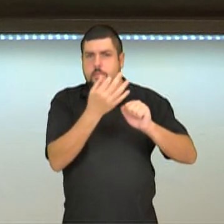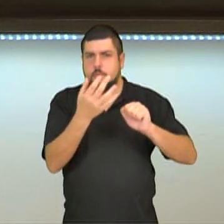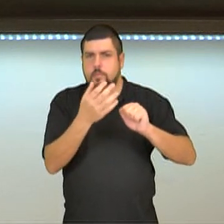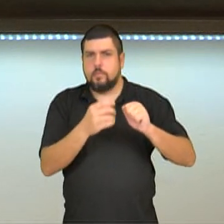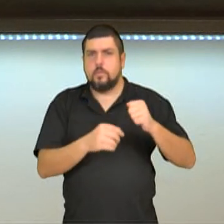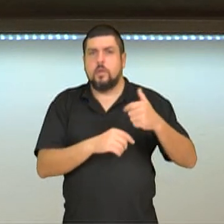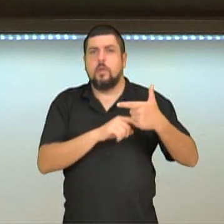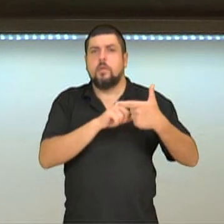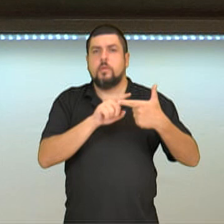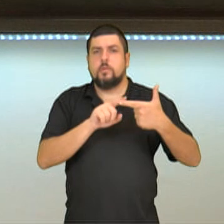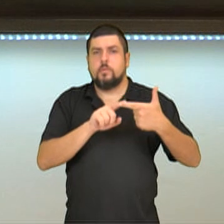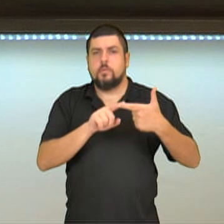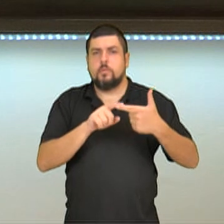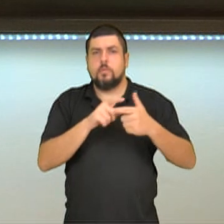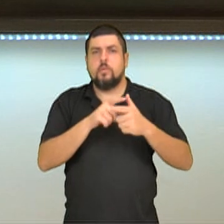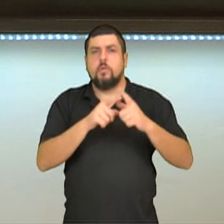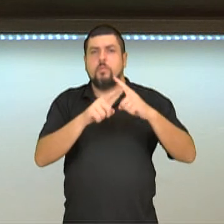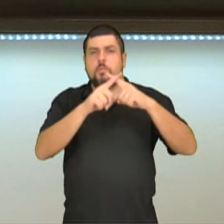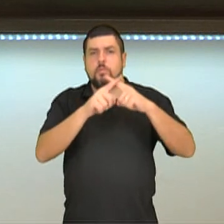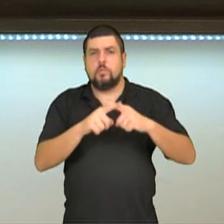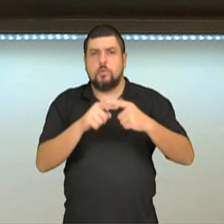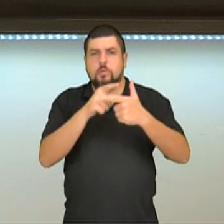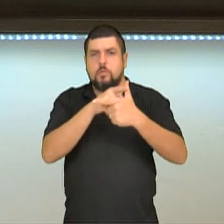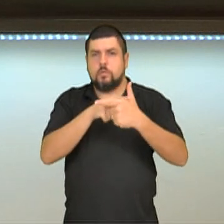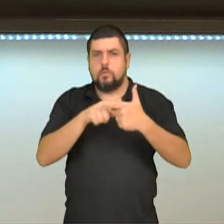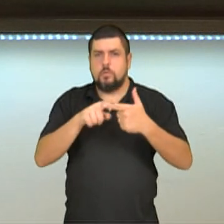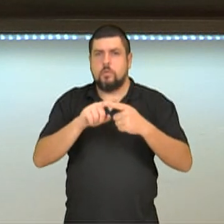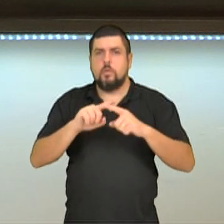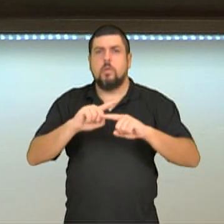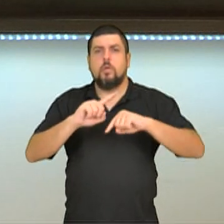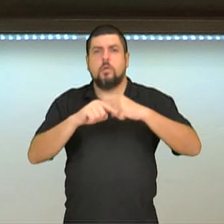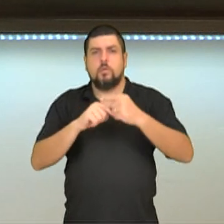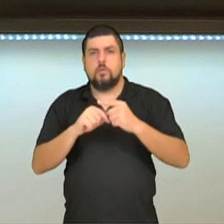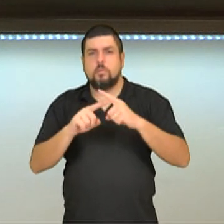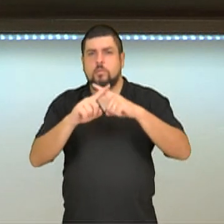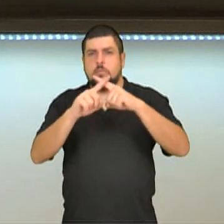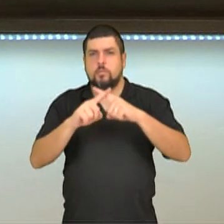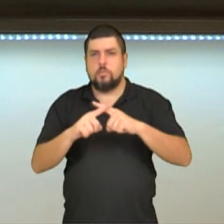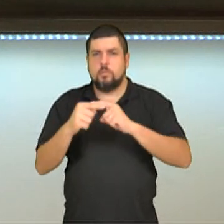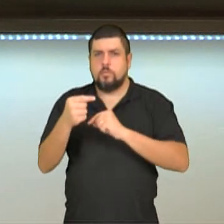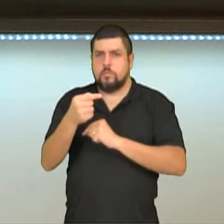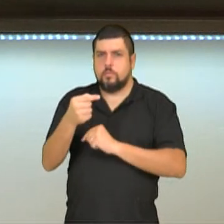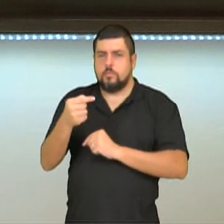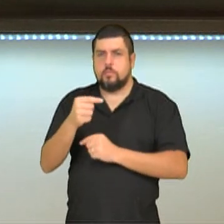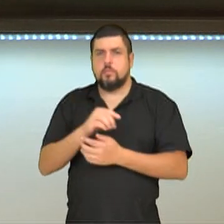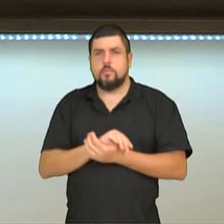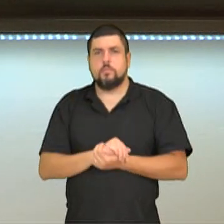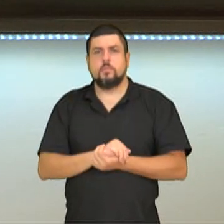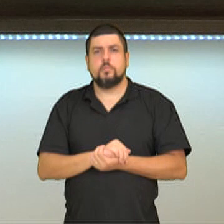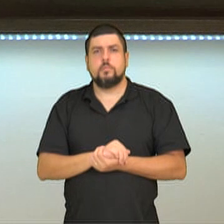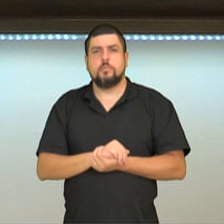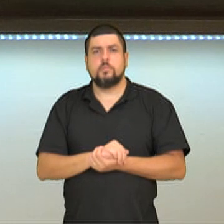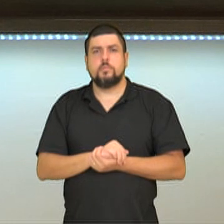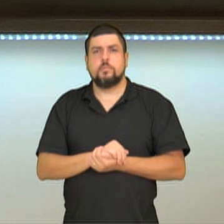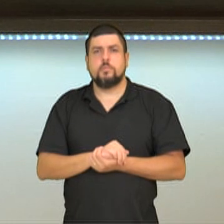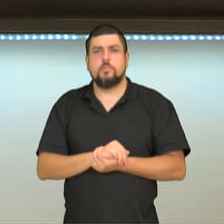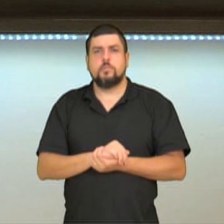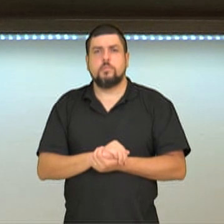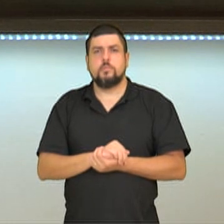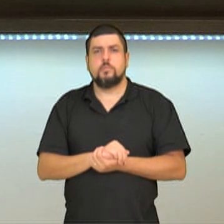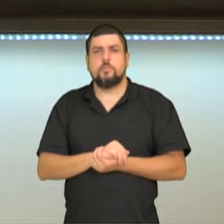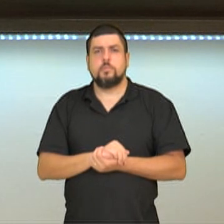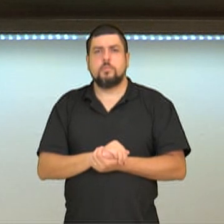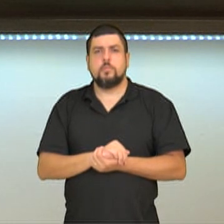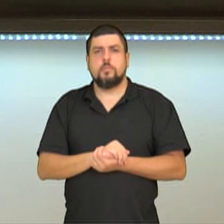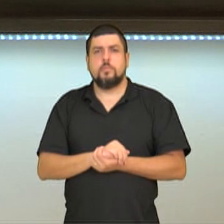a multiplicação e a divisão e depois a adição e subtração, certo? Muito bem. Tendo isso em mente,